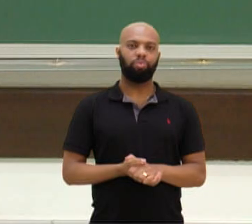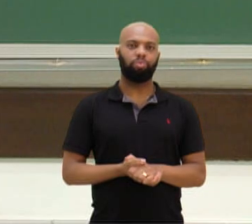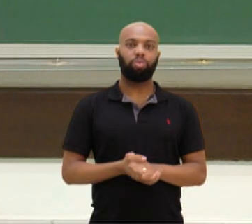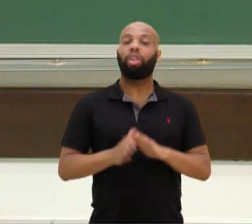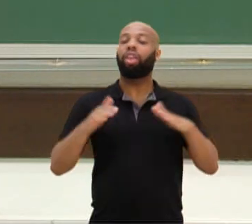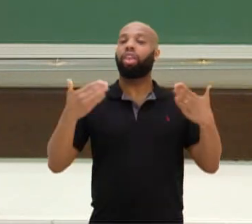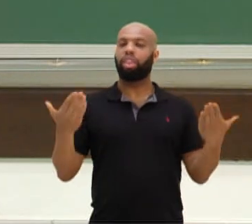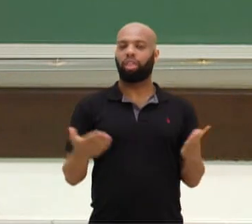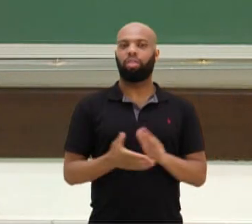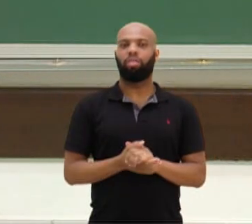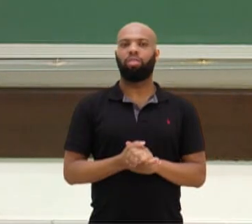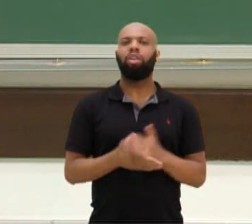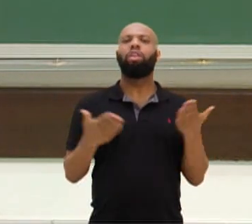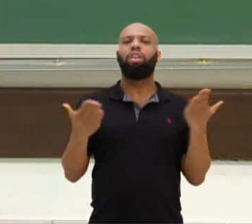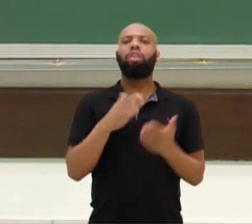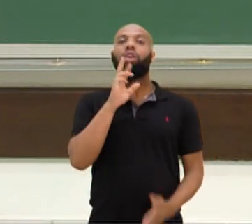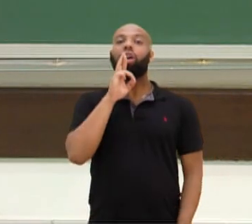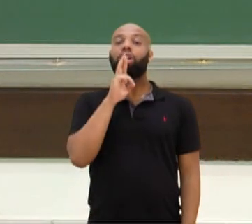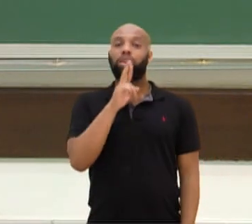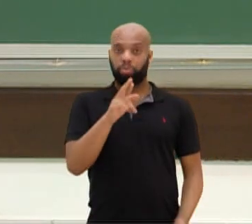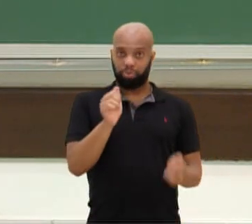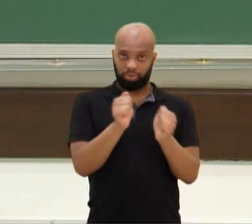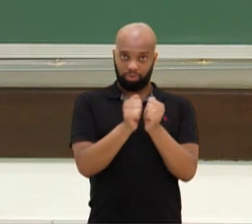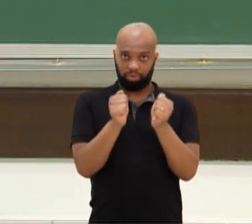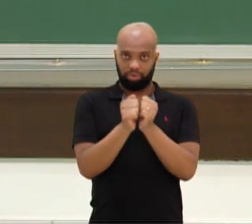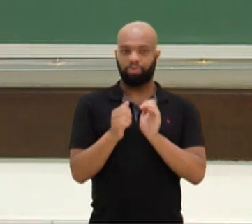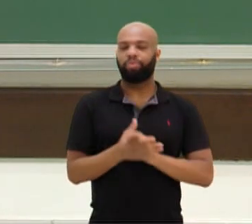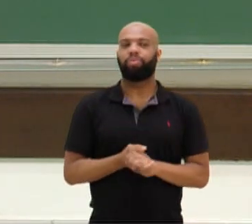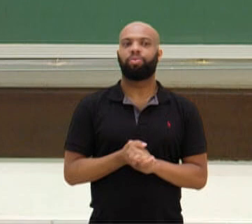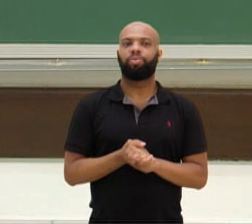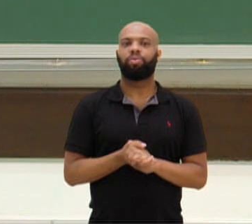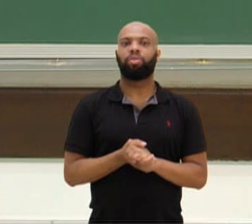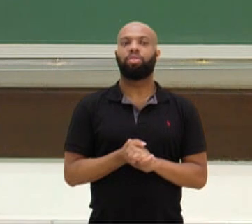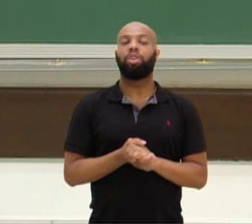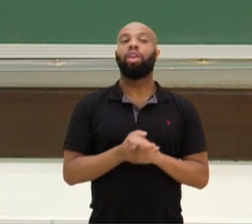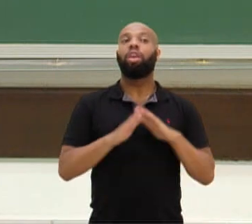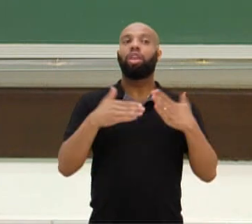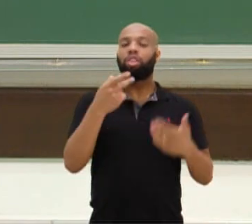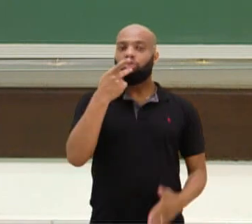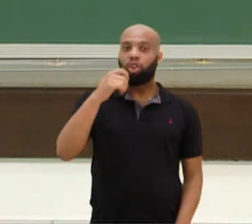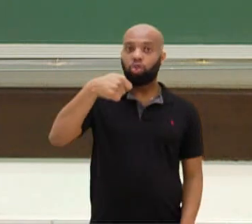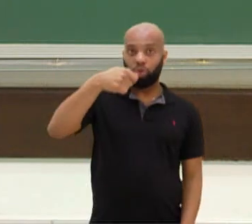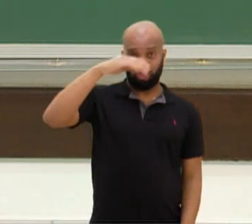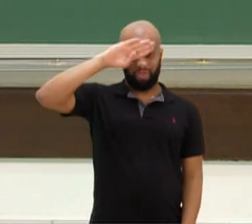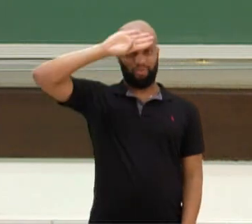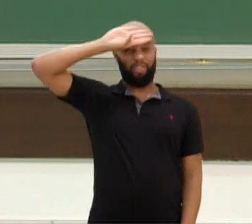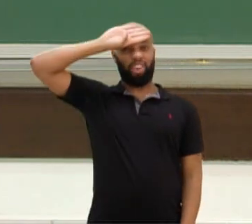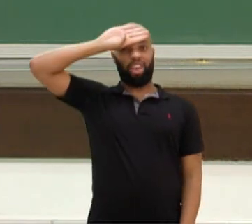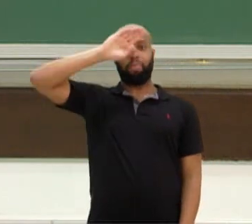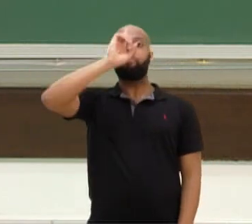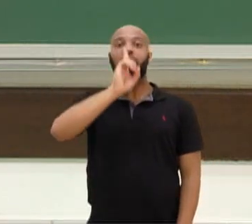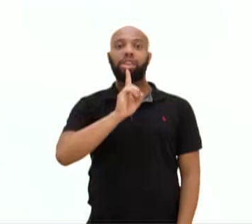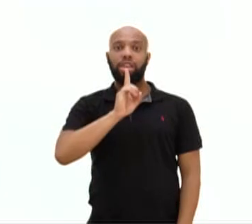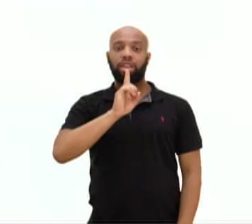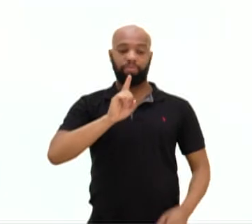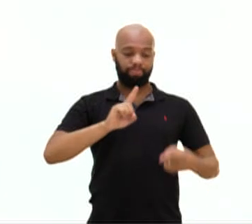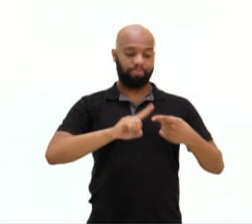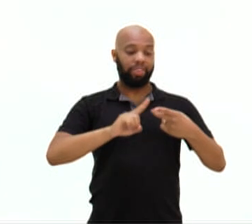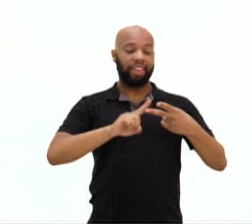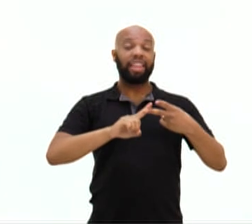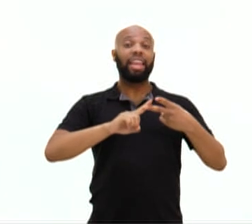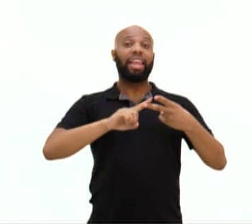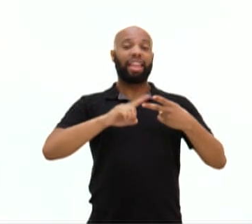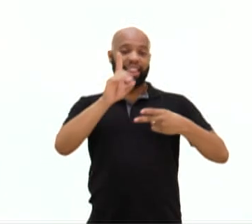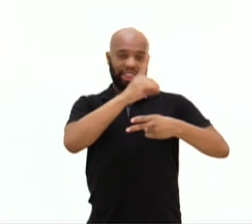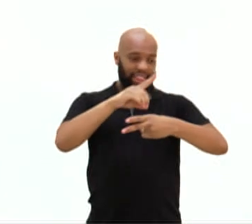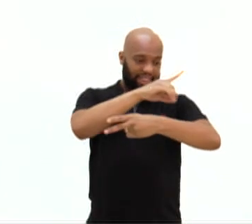E aí, gente? Vamos responder junto aqui, então? Então, aqui, ó, a gente está falando da febre amarela, da dengue e do Zika. A gente